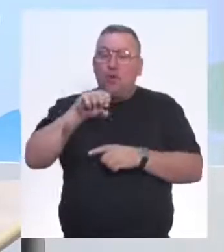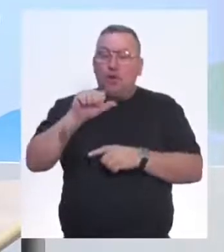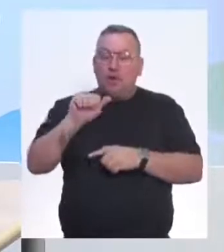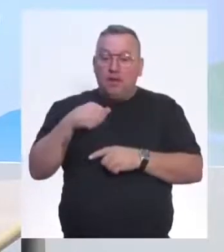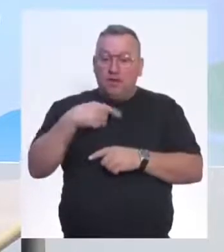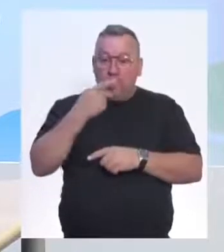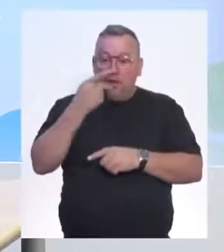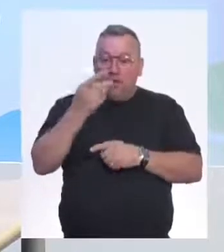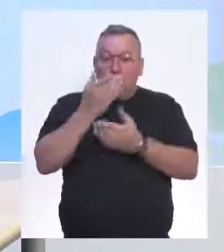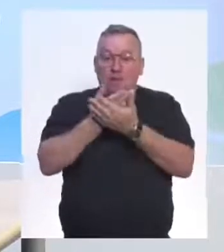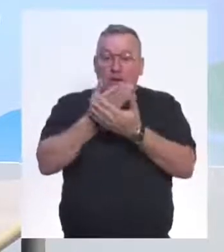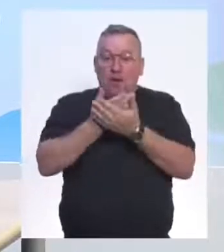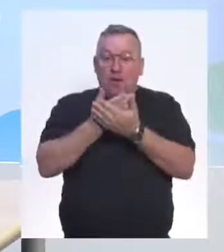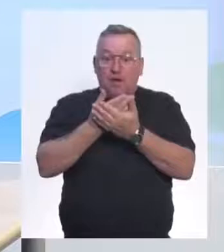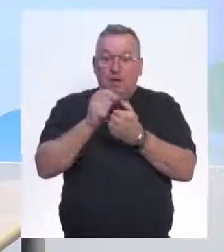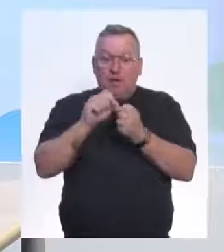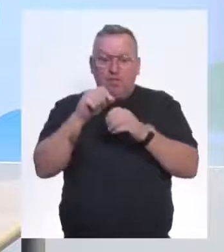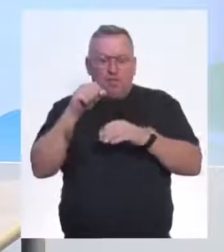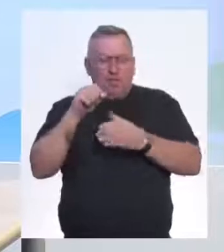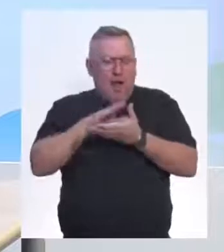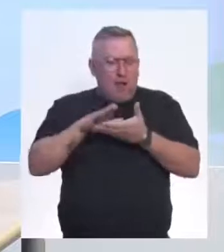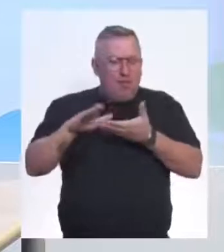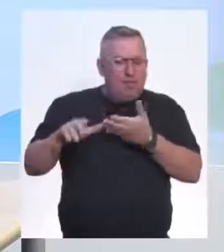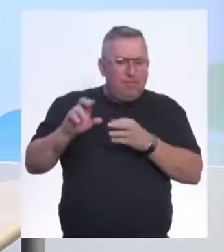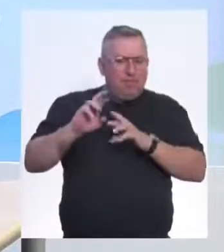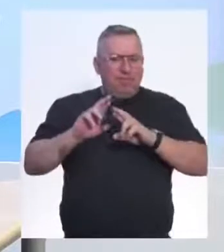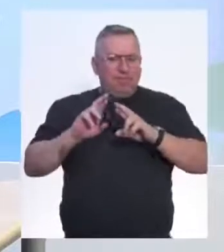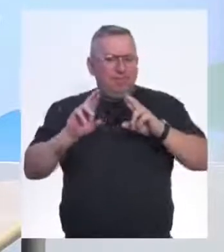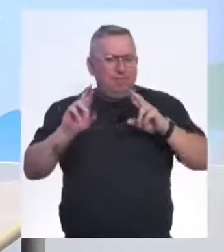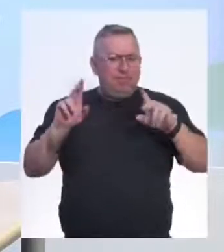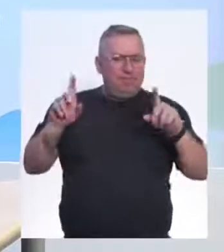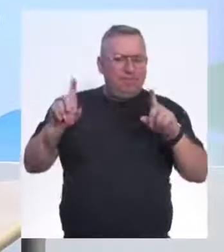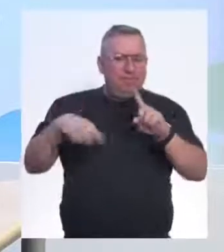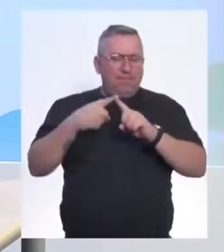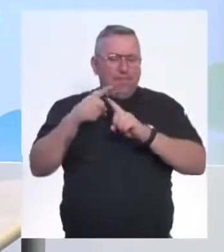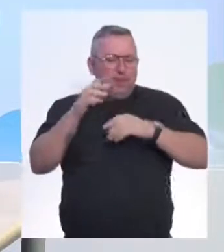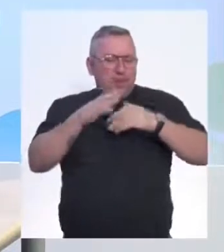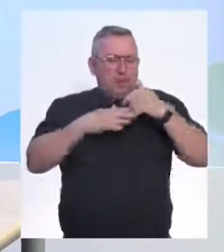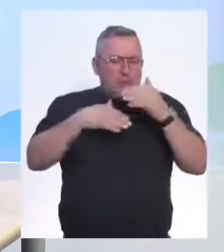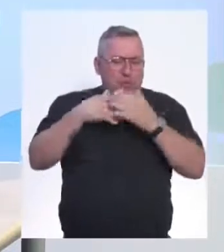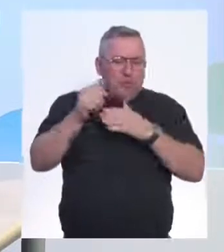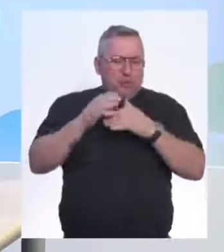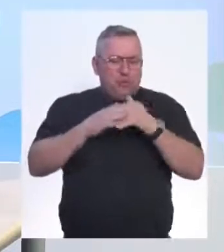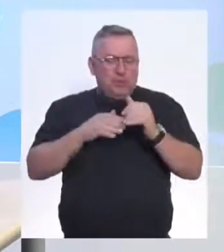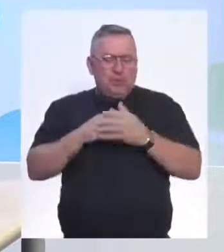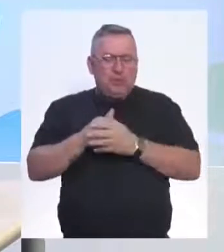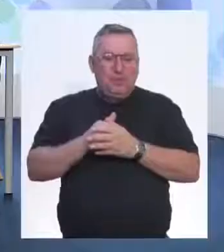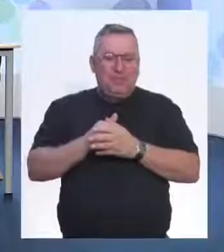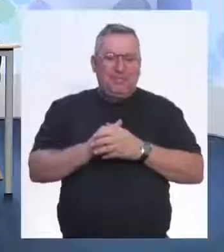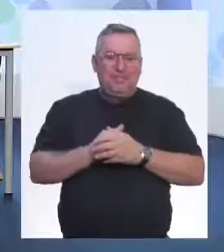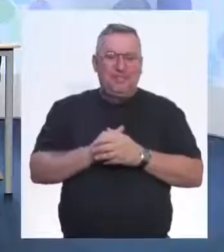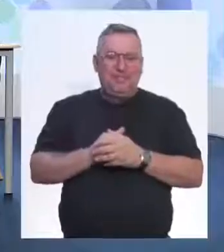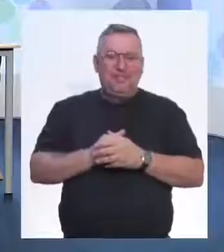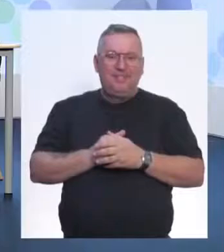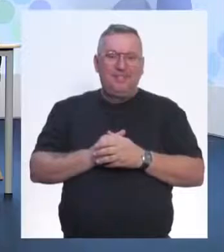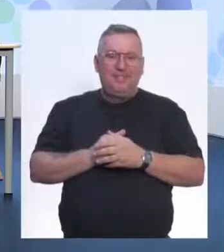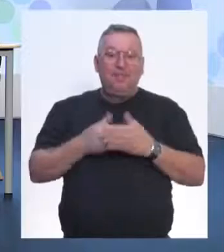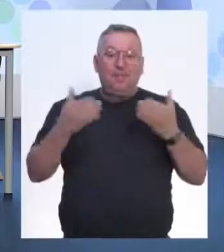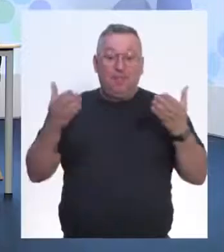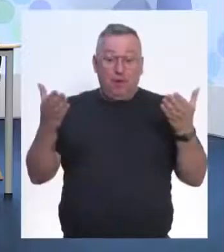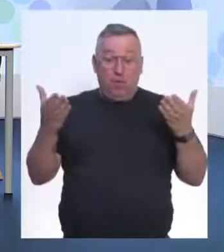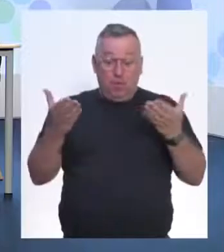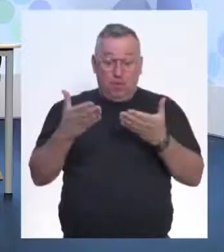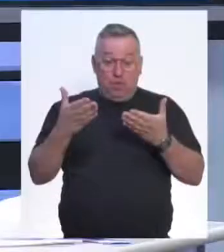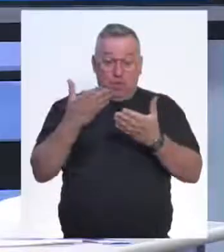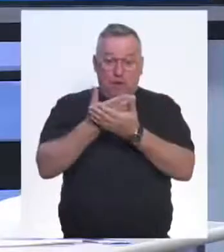uma aula com umas atividades um pouco mais manuais, vamos dizer dessa forma, né, Jonas? Isso mesmo, né? Então, para a